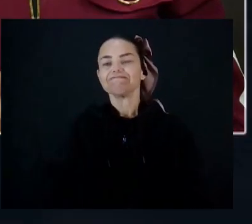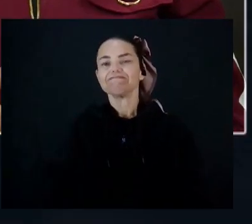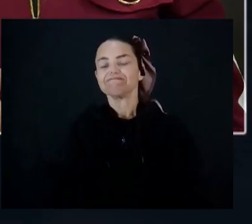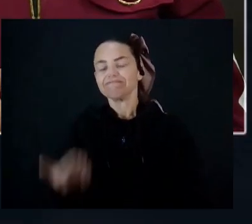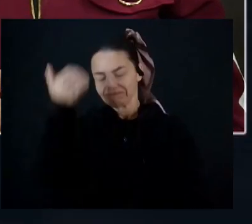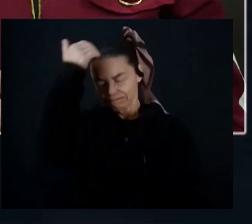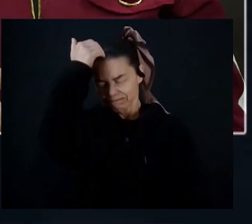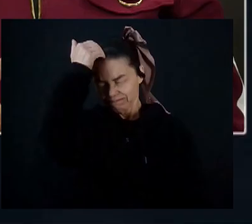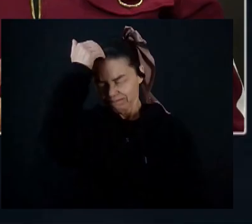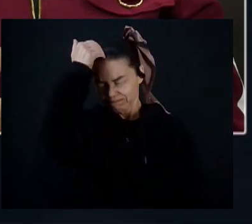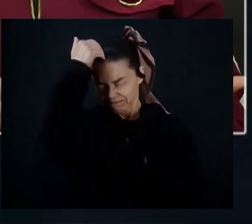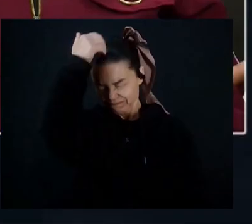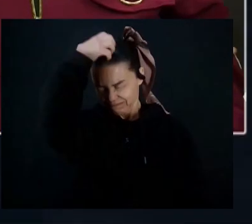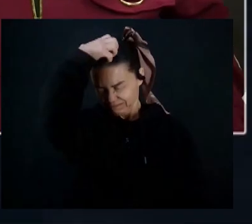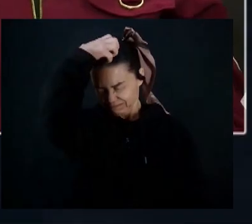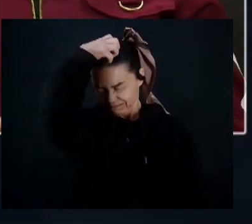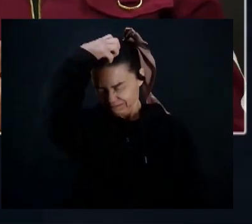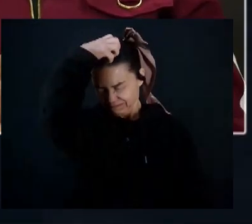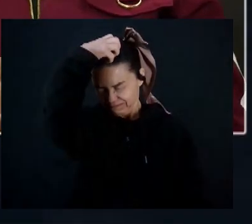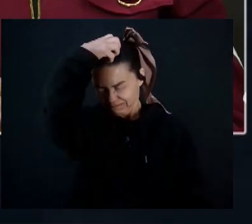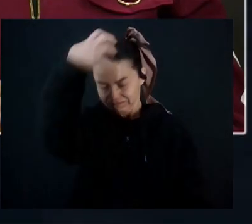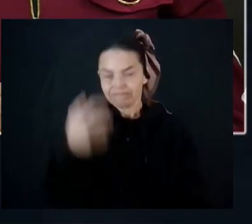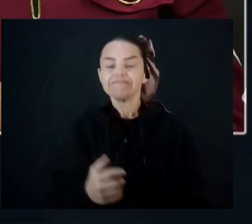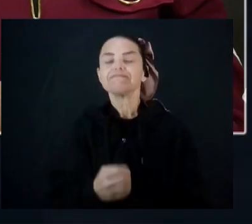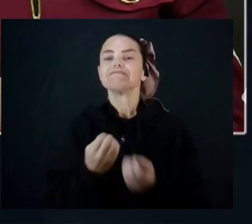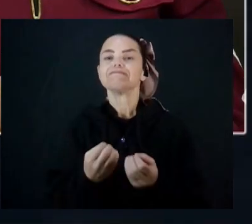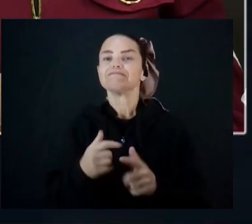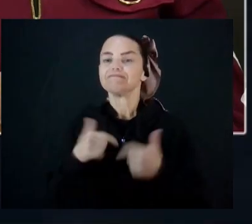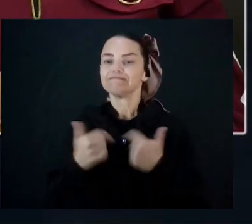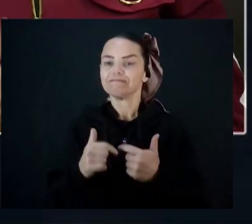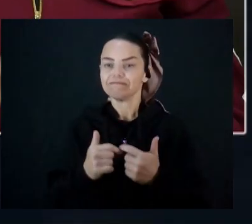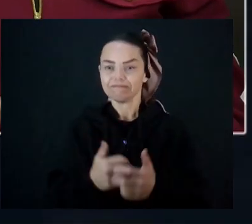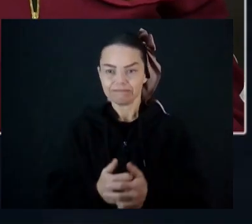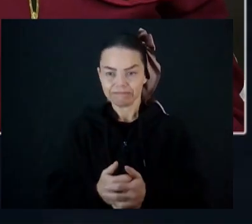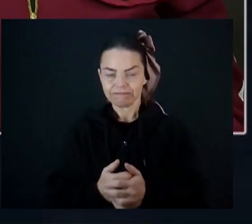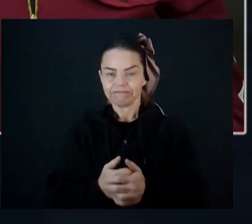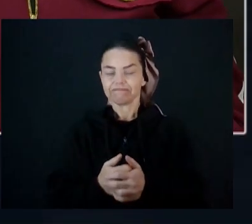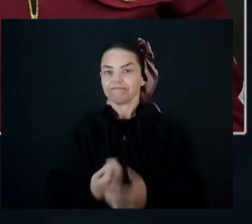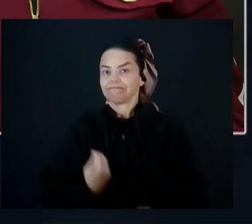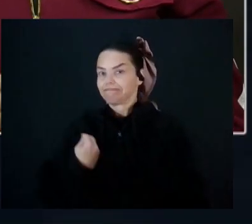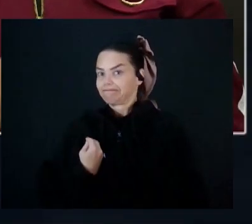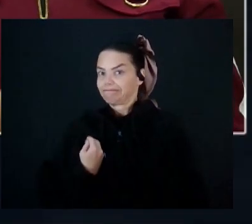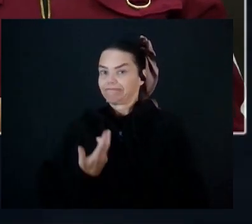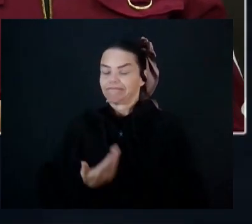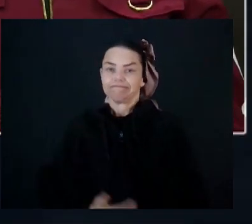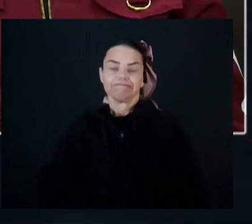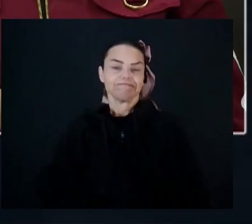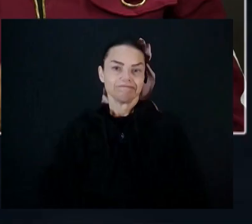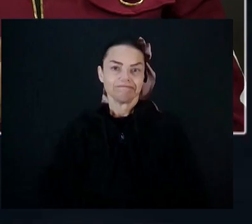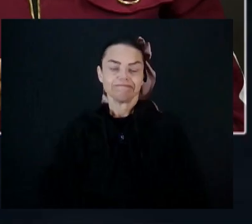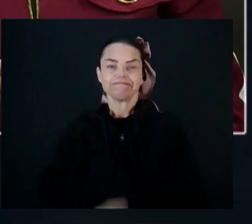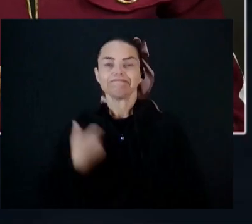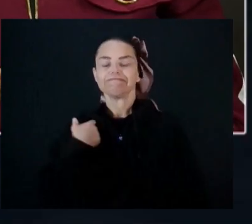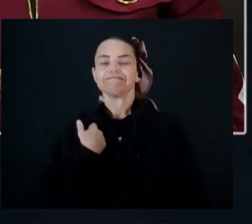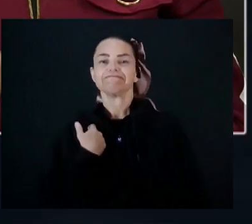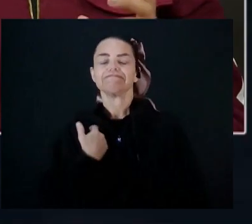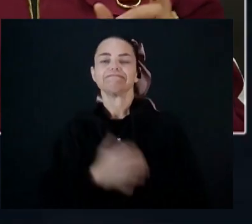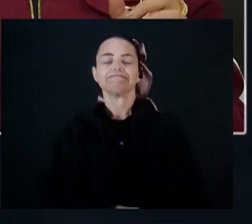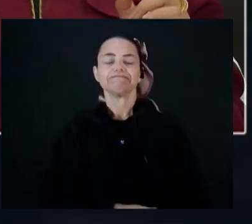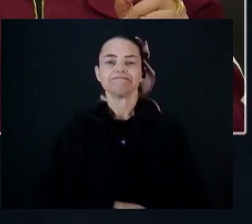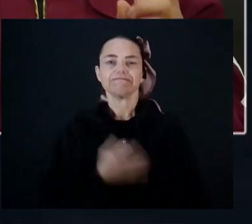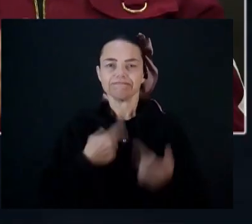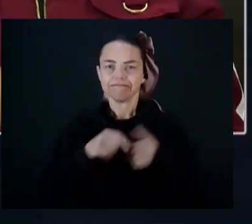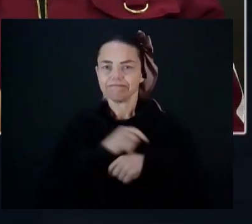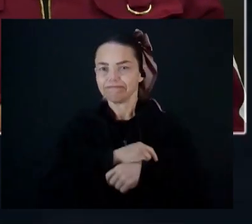aparece? E como trabalhar e manejar esse convívio depois de adulto? A criança superou essa situação, quer